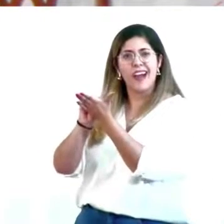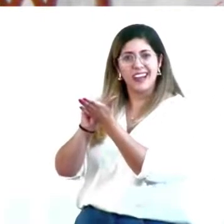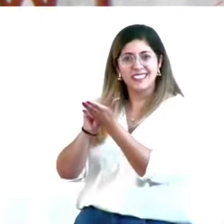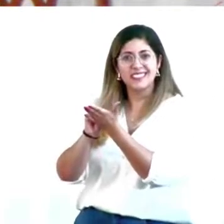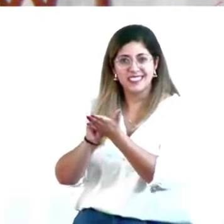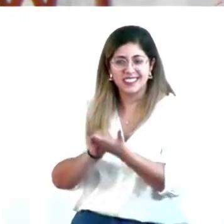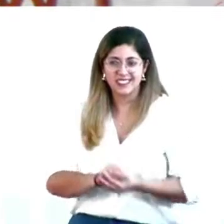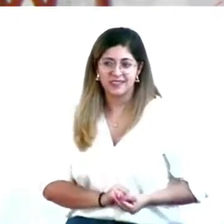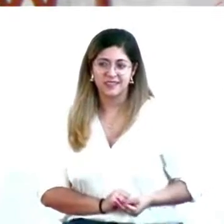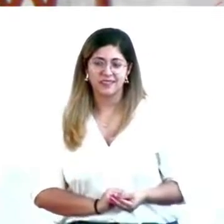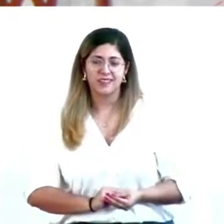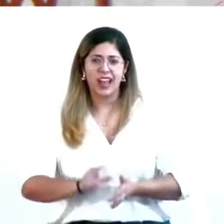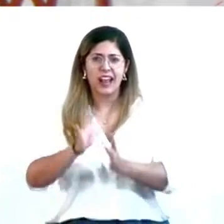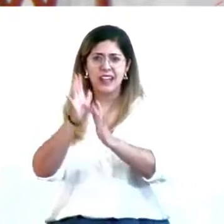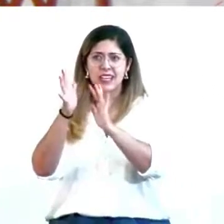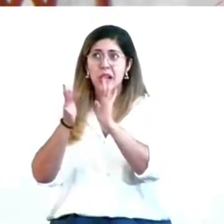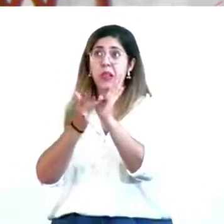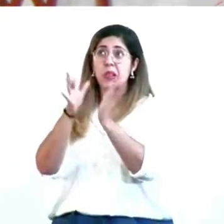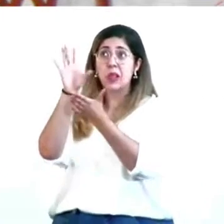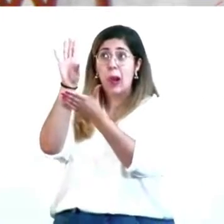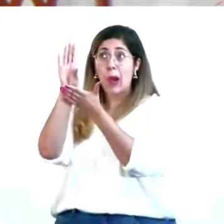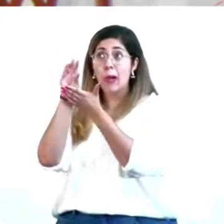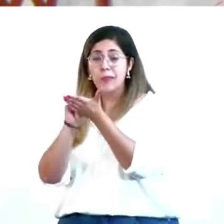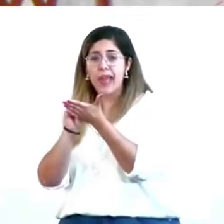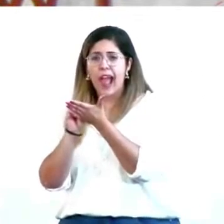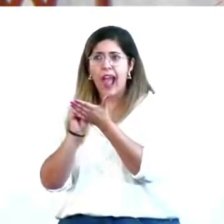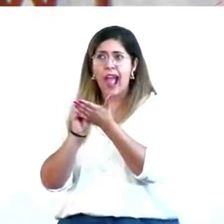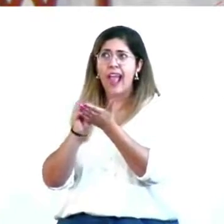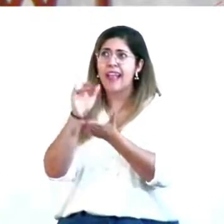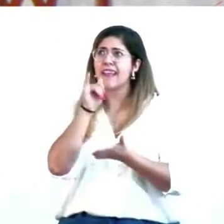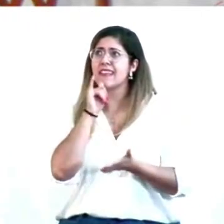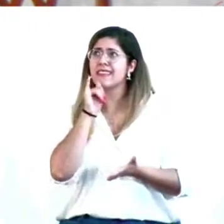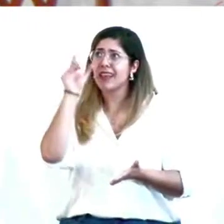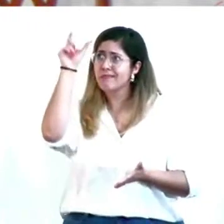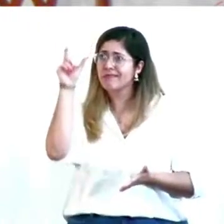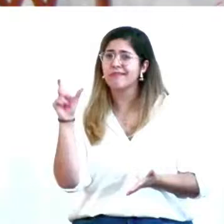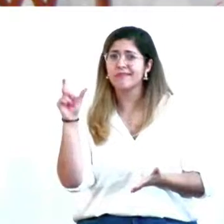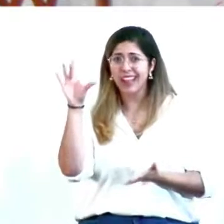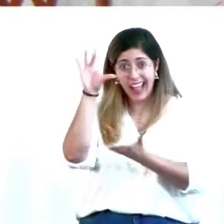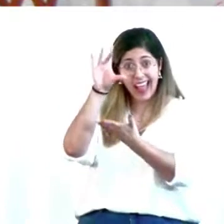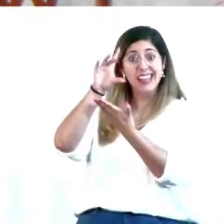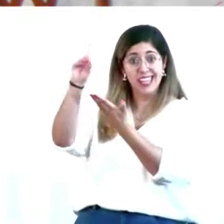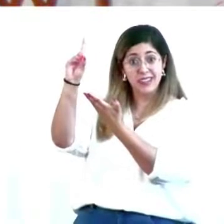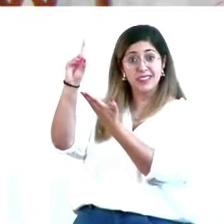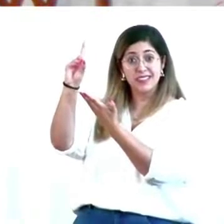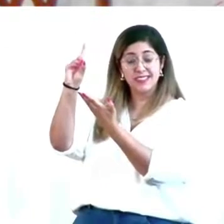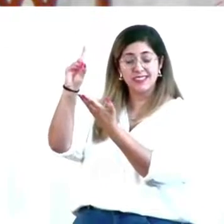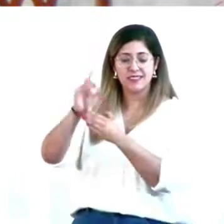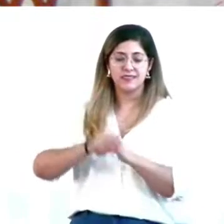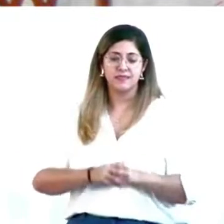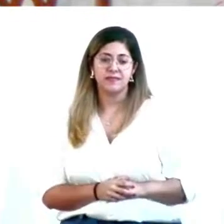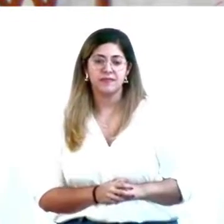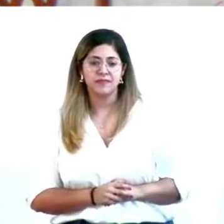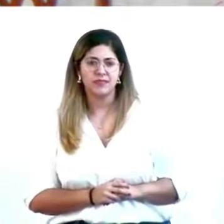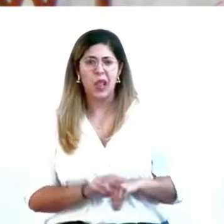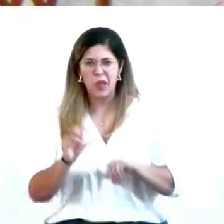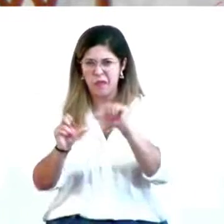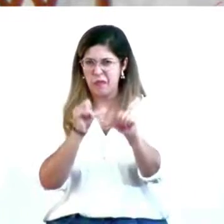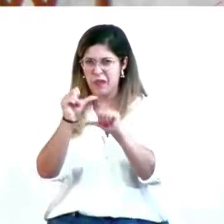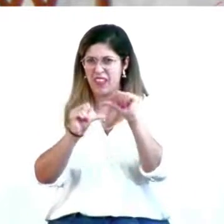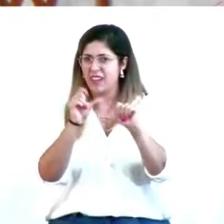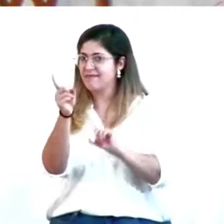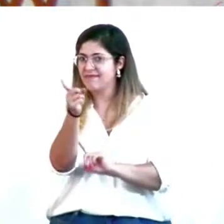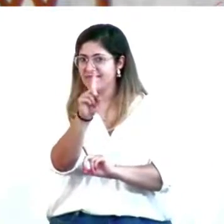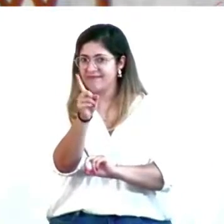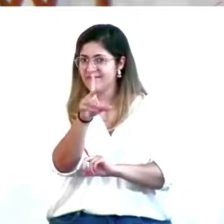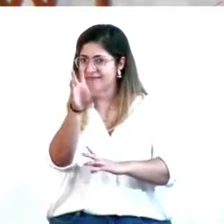que olhar para esse modelo, pois o modelo que vocês têm agora não é um modelo mundano, mas é